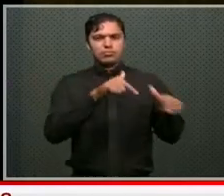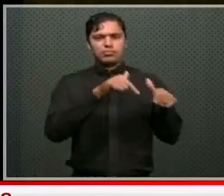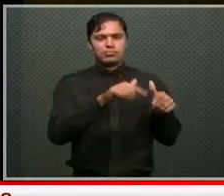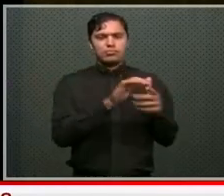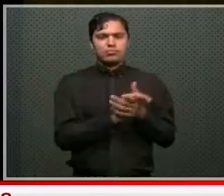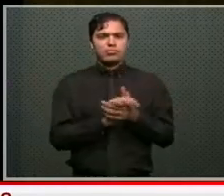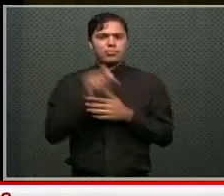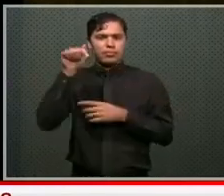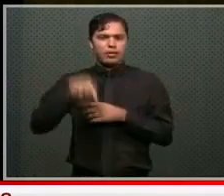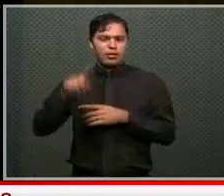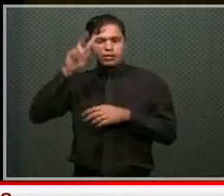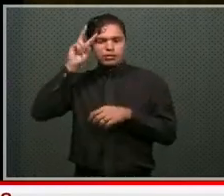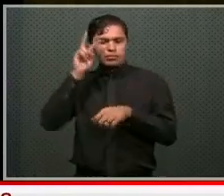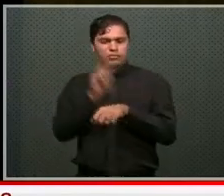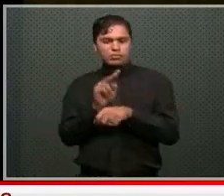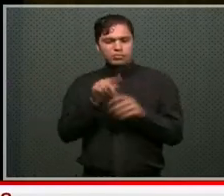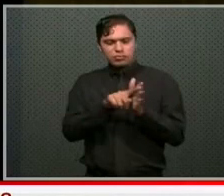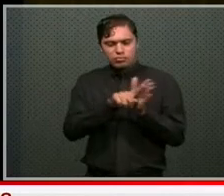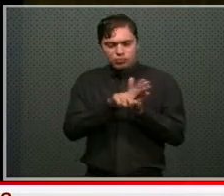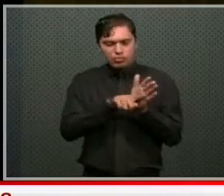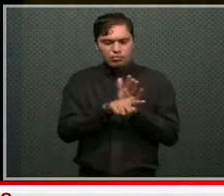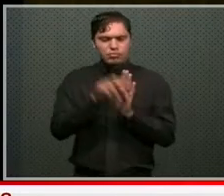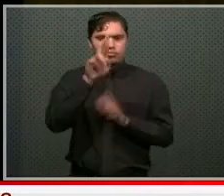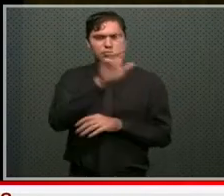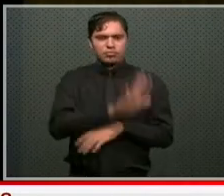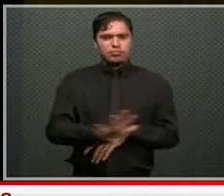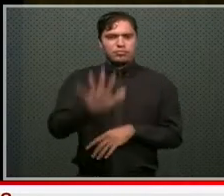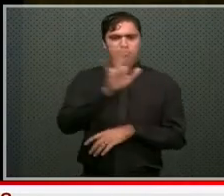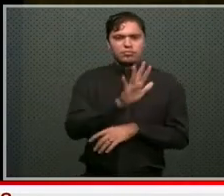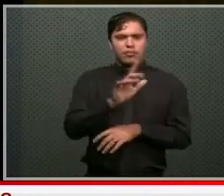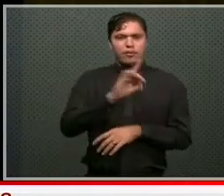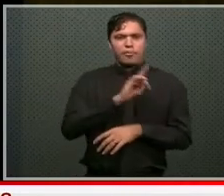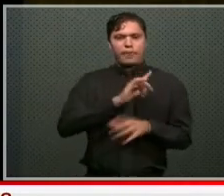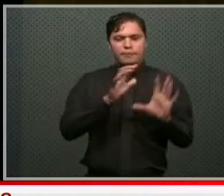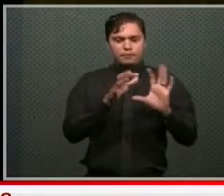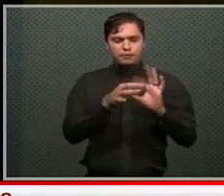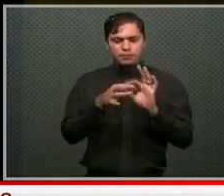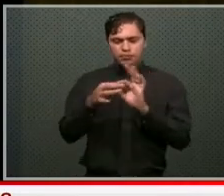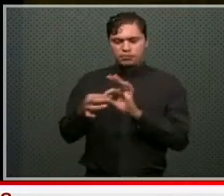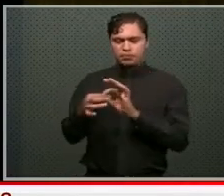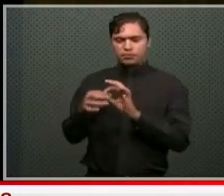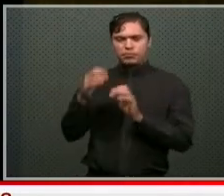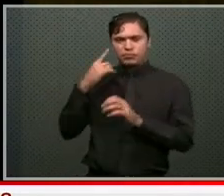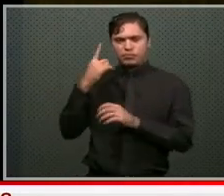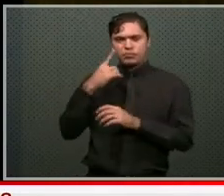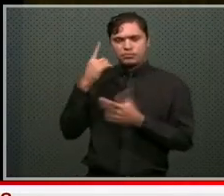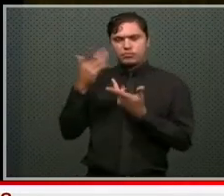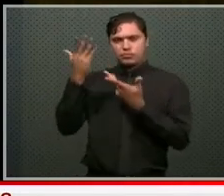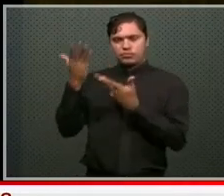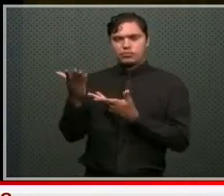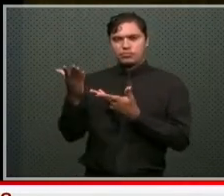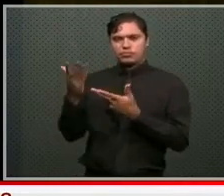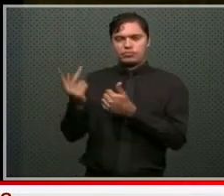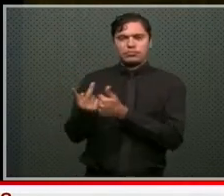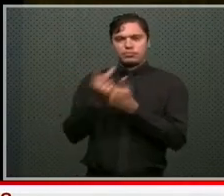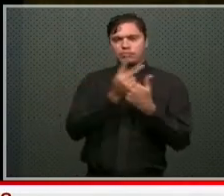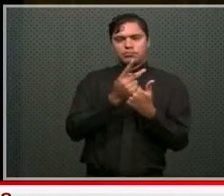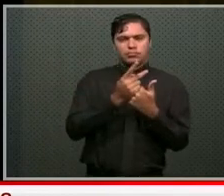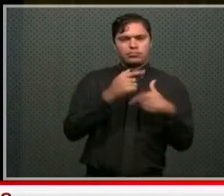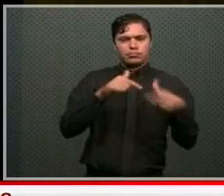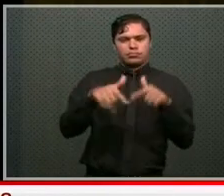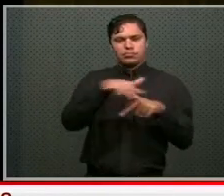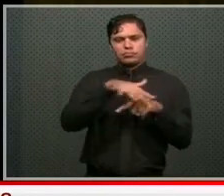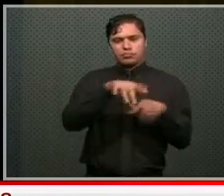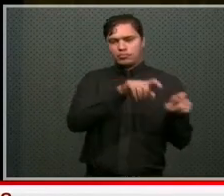lá a gente Rede diagnosticou a realidade Regional temos uma situação excelência se uma promotora né que trabalha com a vara agrária